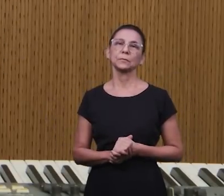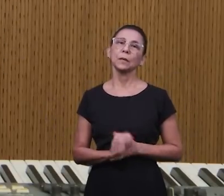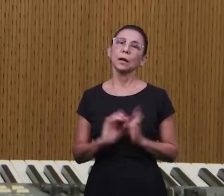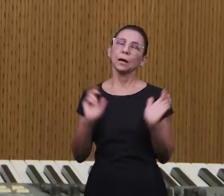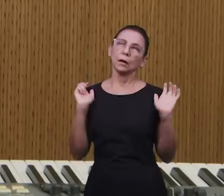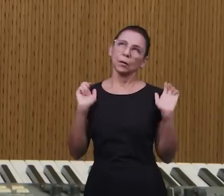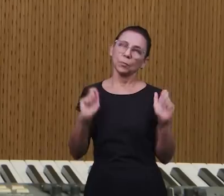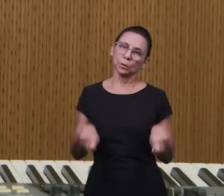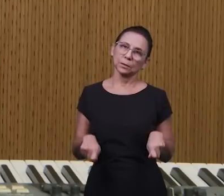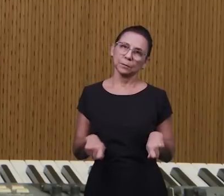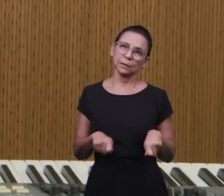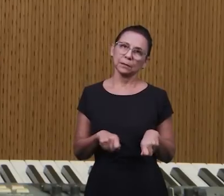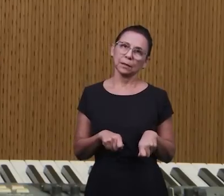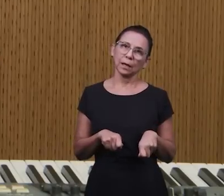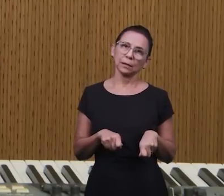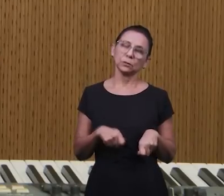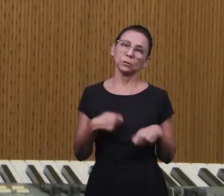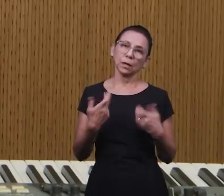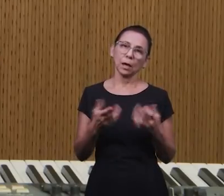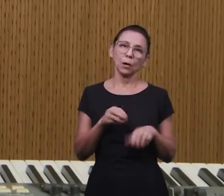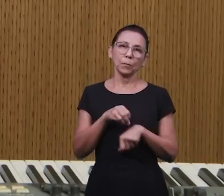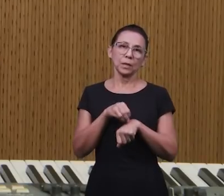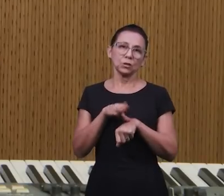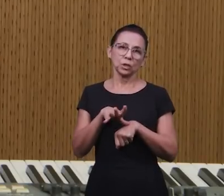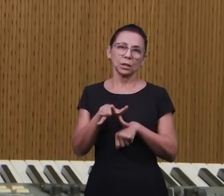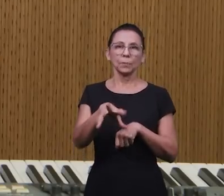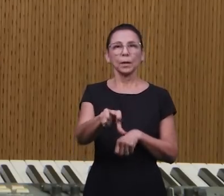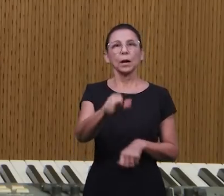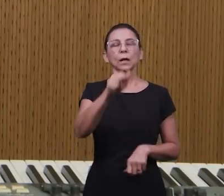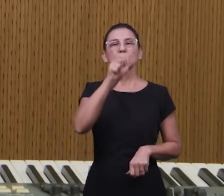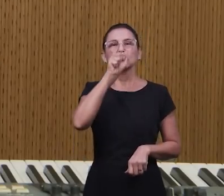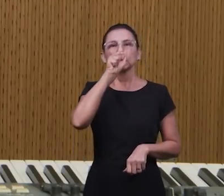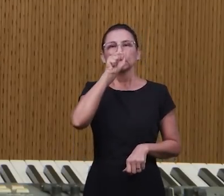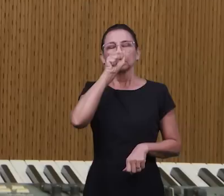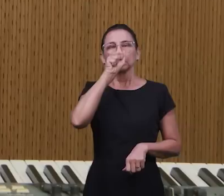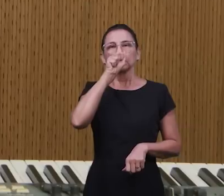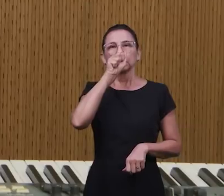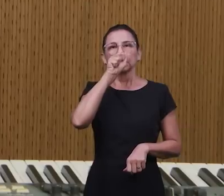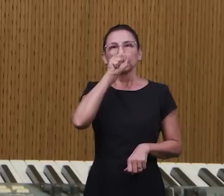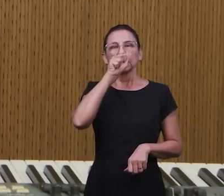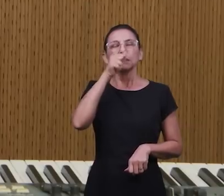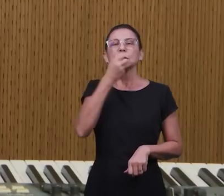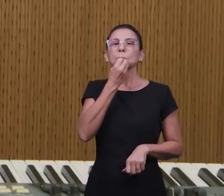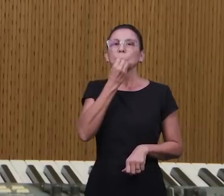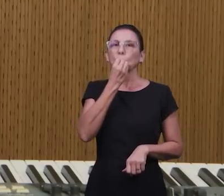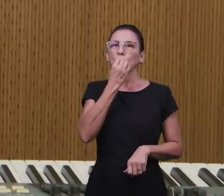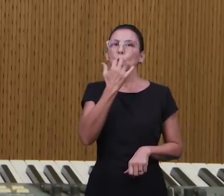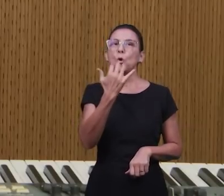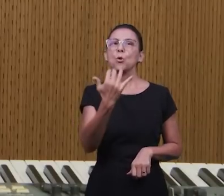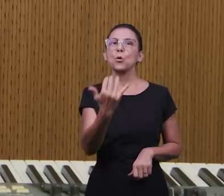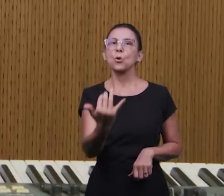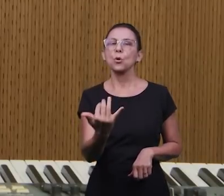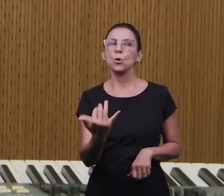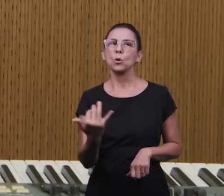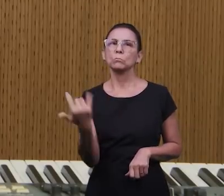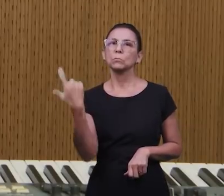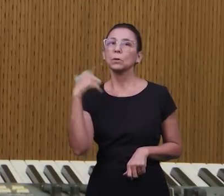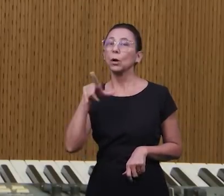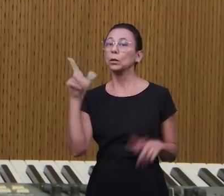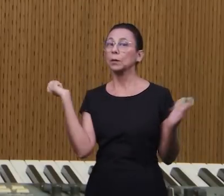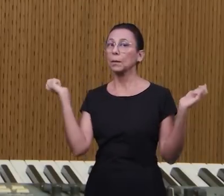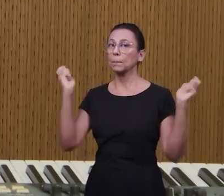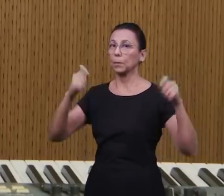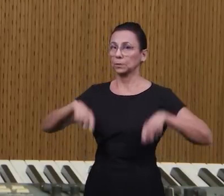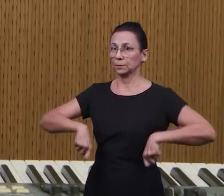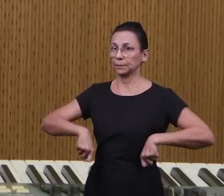respiração. Sempre soltar pela boca e inspirar pelo nariz. Mas nós temos outras possibilidades que vão ser